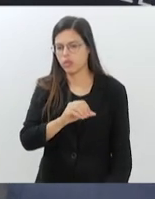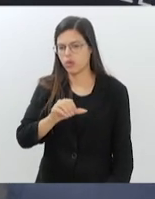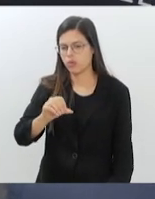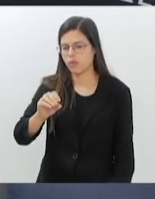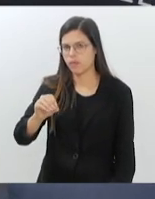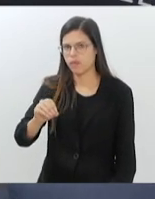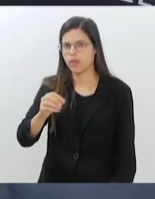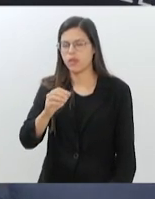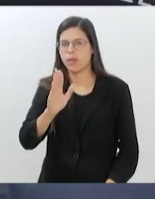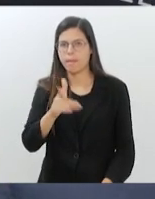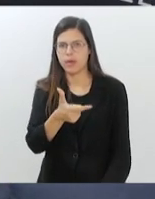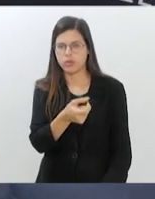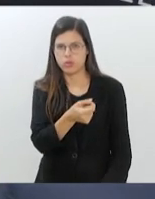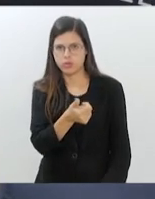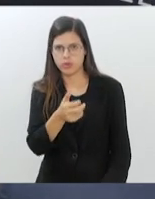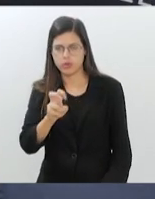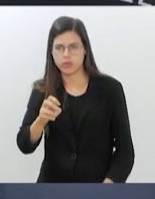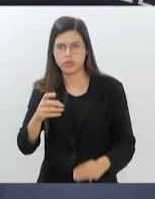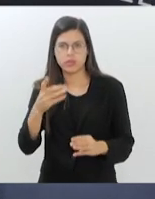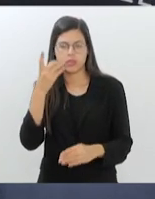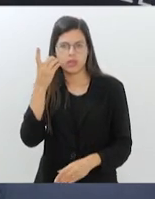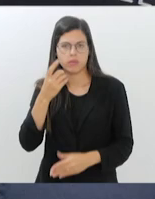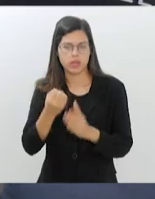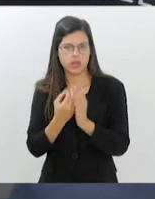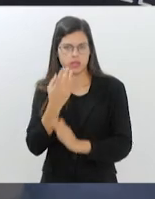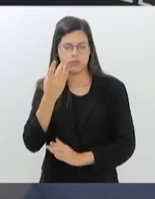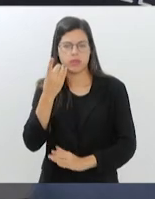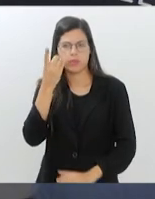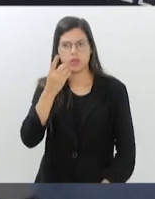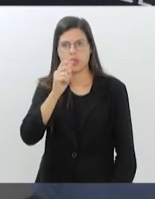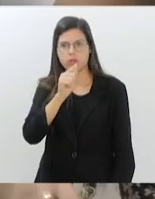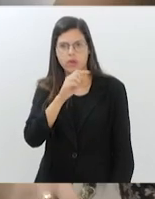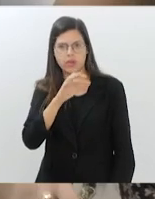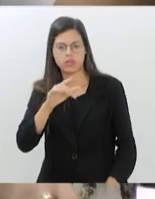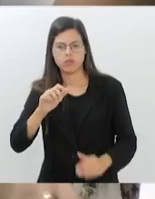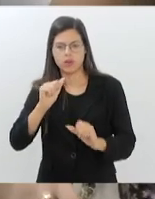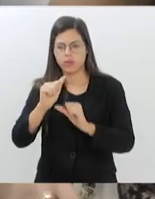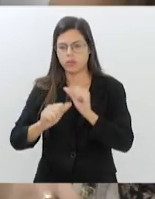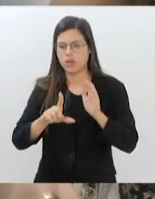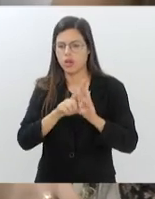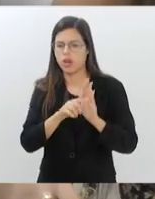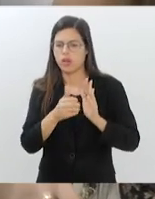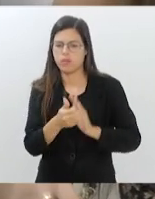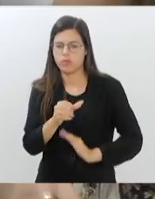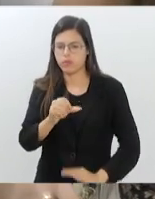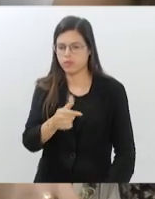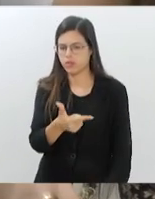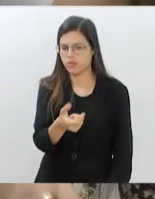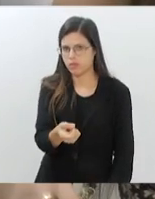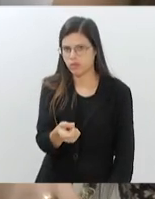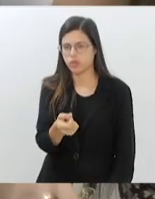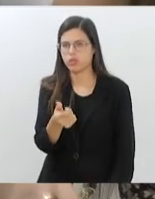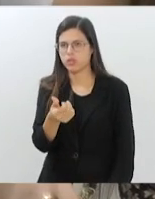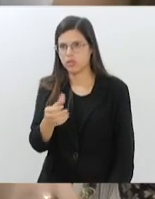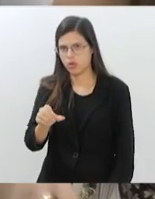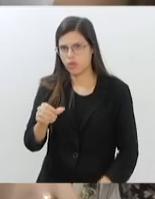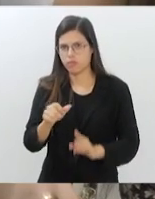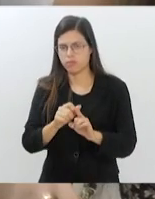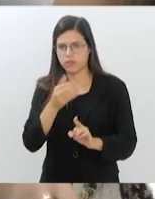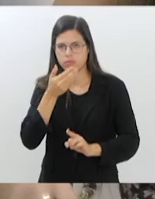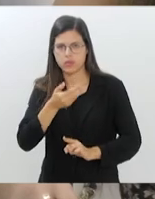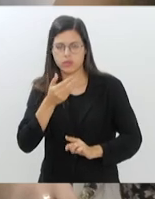2015 de autoria do deputado Átila Nunes que altera a lei número 1920 de 19 de dezembro